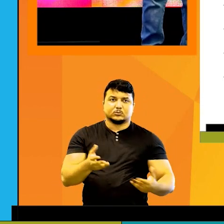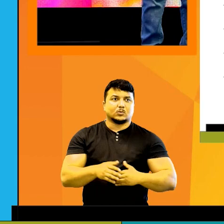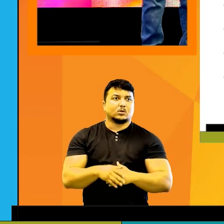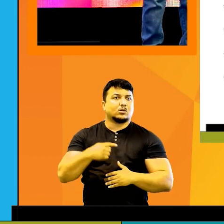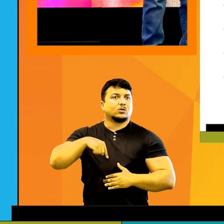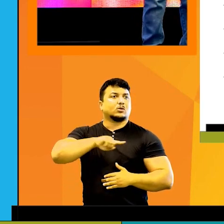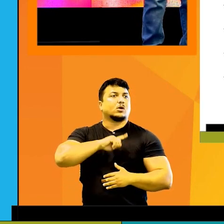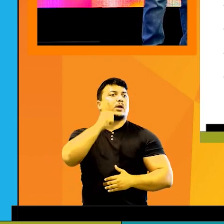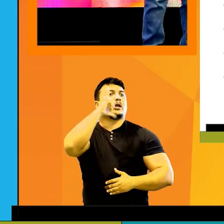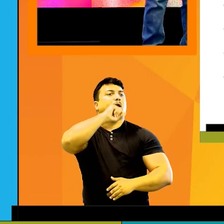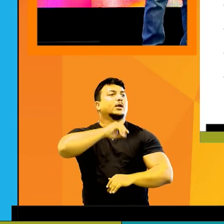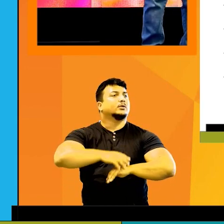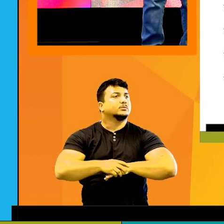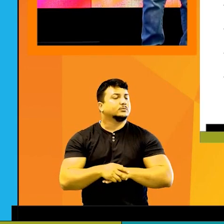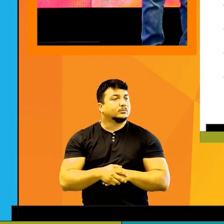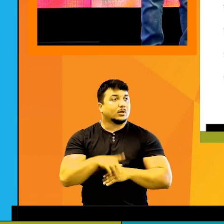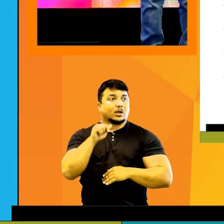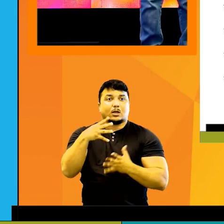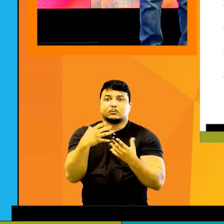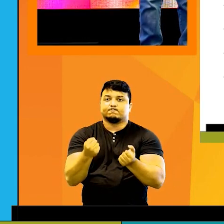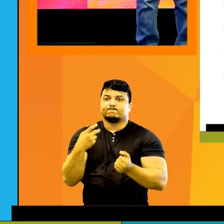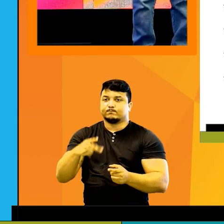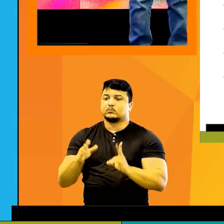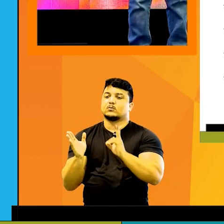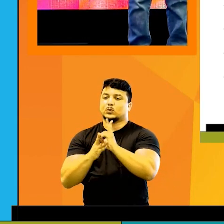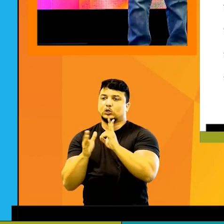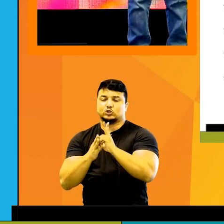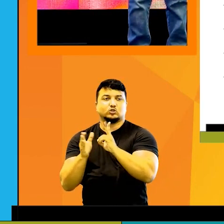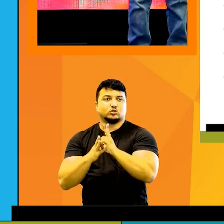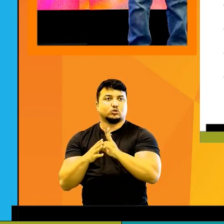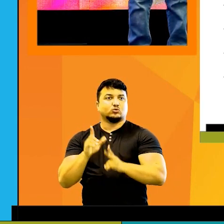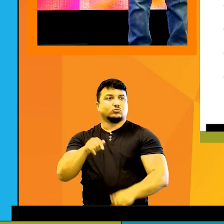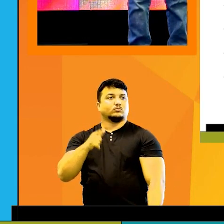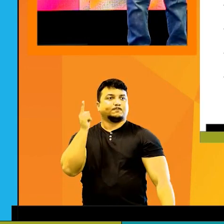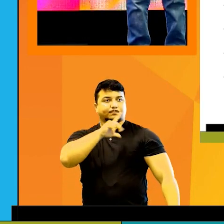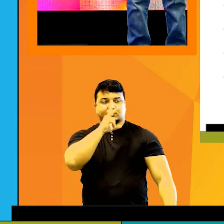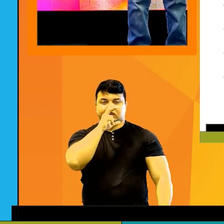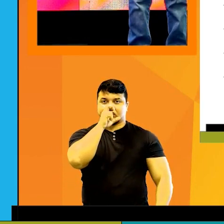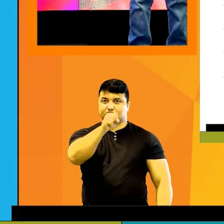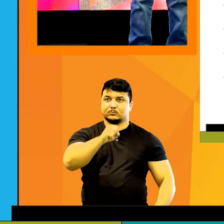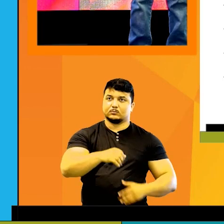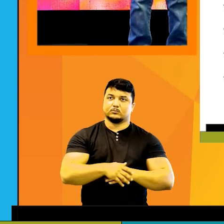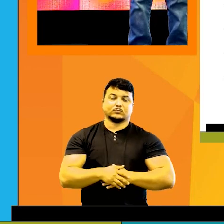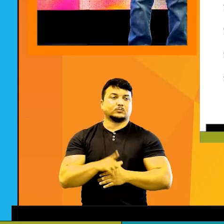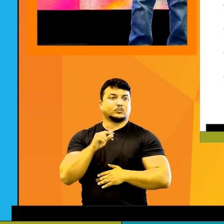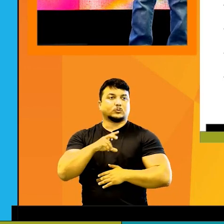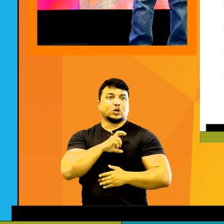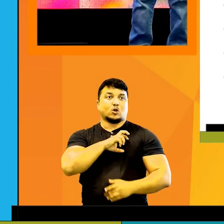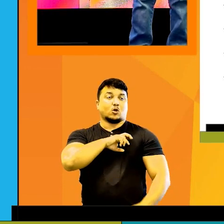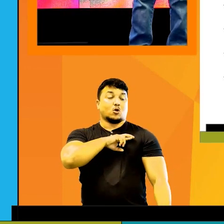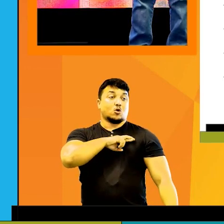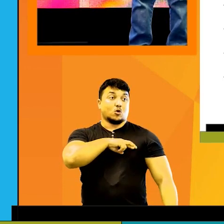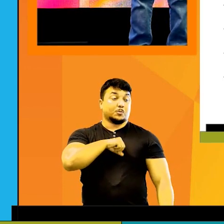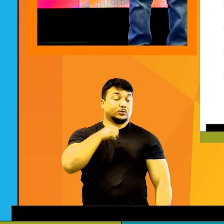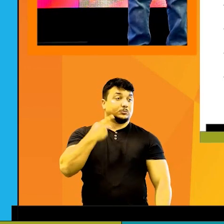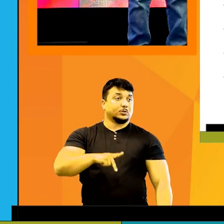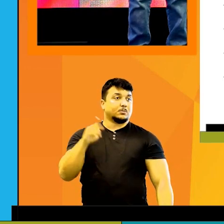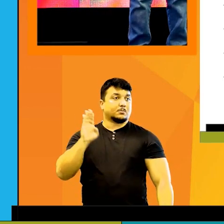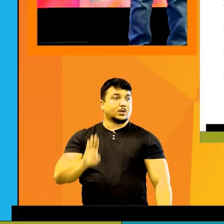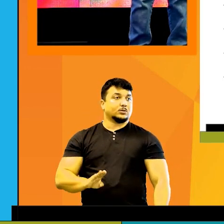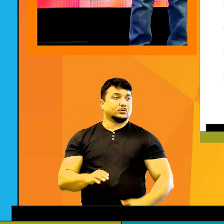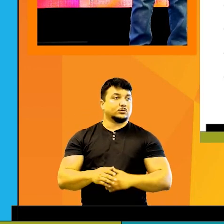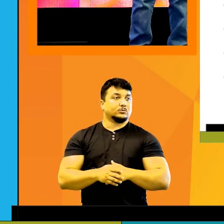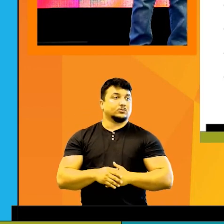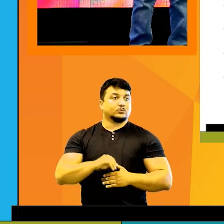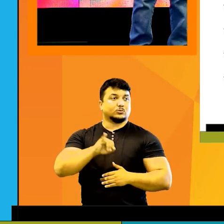herói? Não, vamos adotar um índio para ser o herói do romantismo brasileiro. Vixe, o